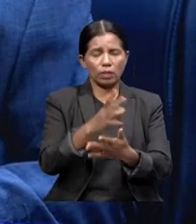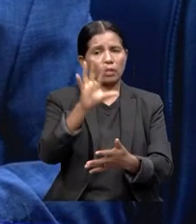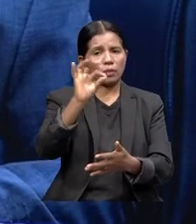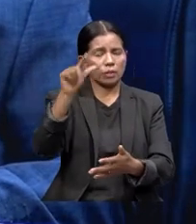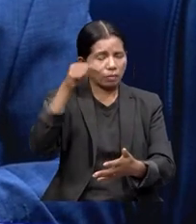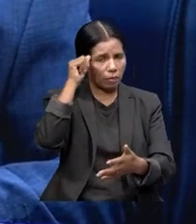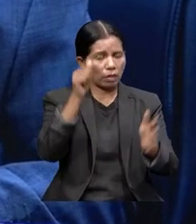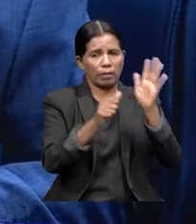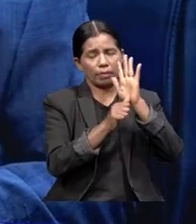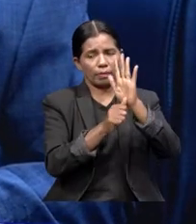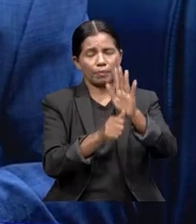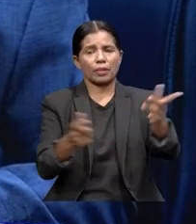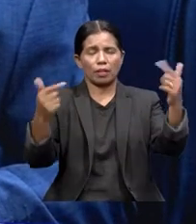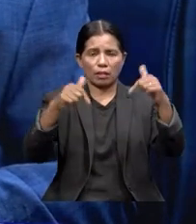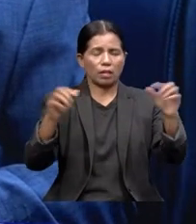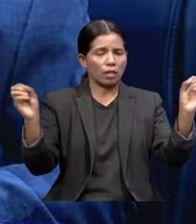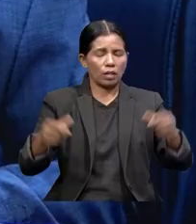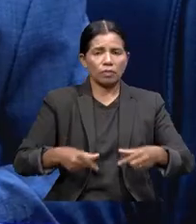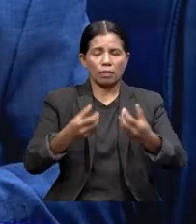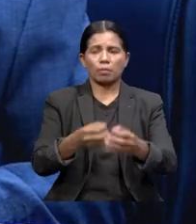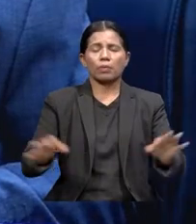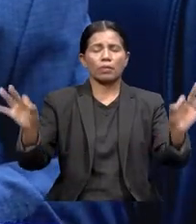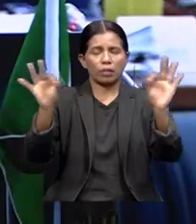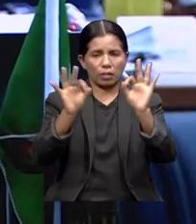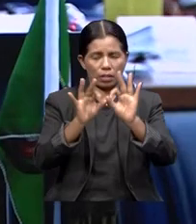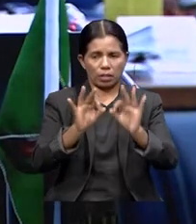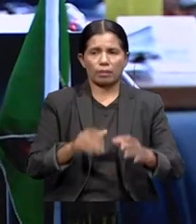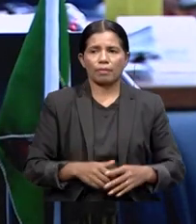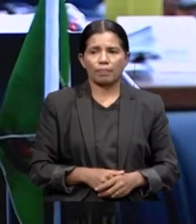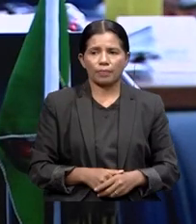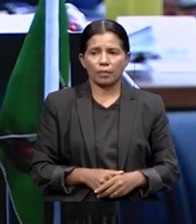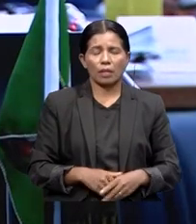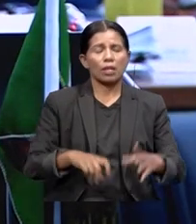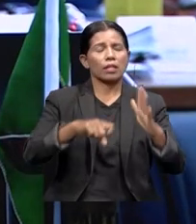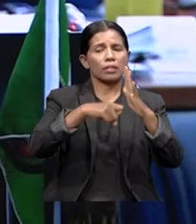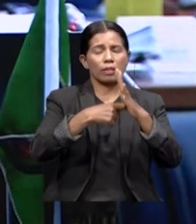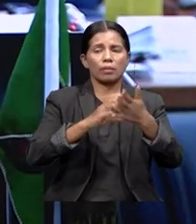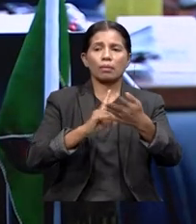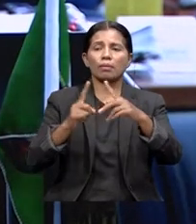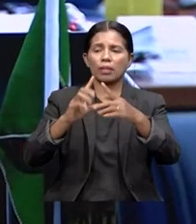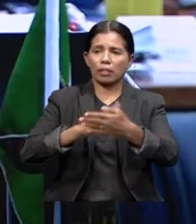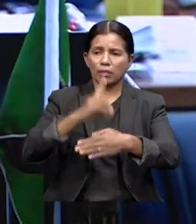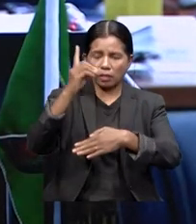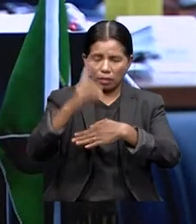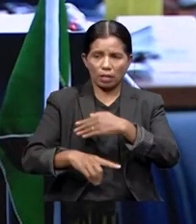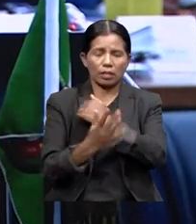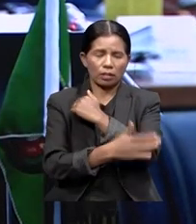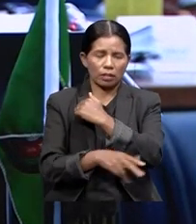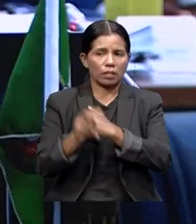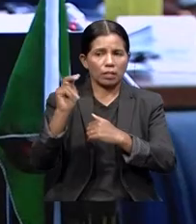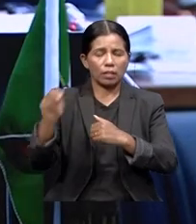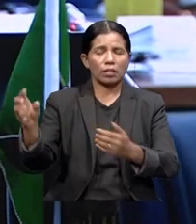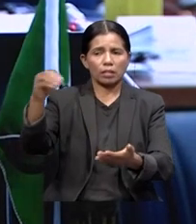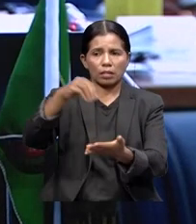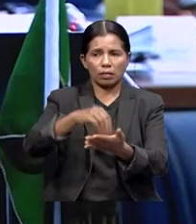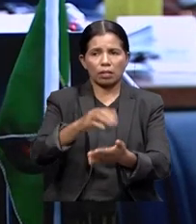governo apresenta mais, lá for prioridade para o setor externo. Sabe para desenvolvimento, nação irania, mas